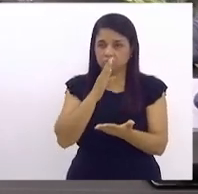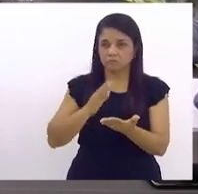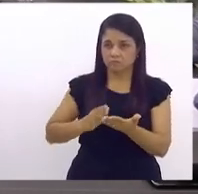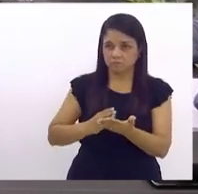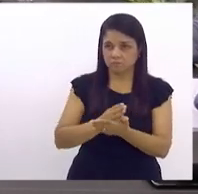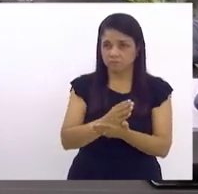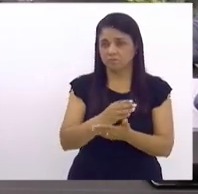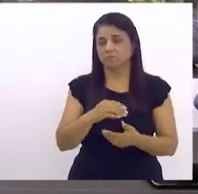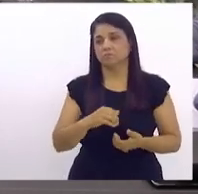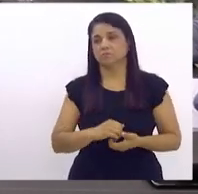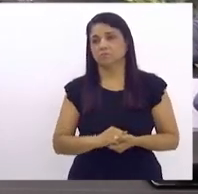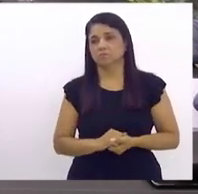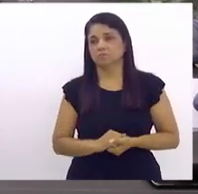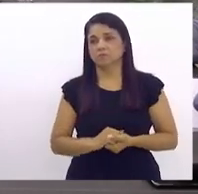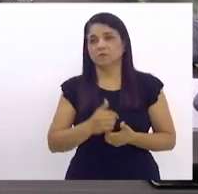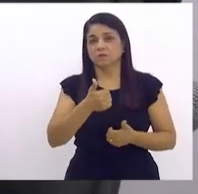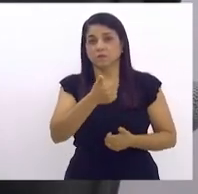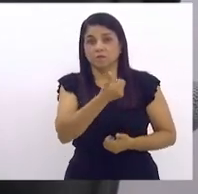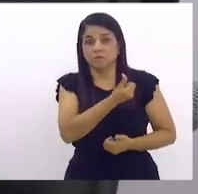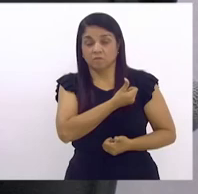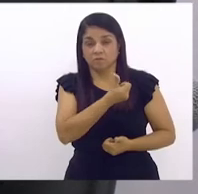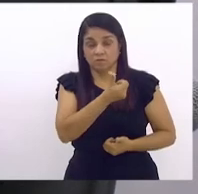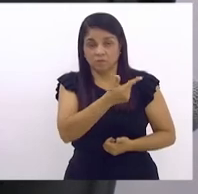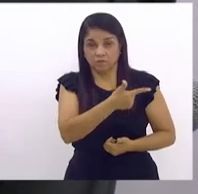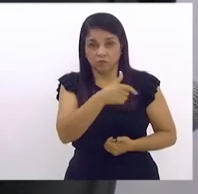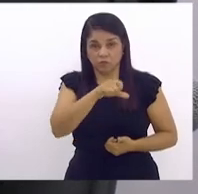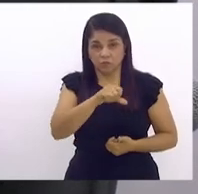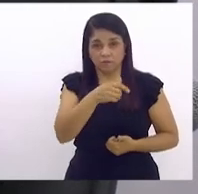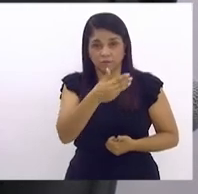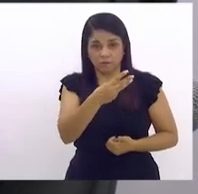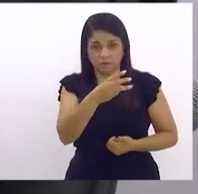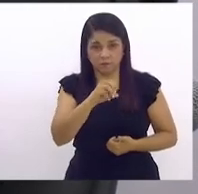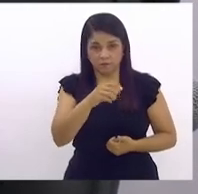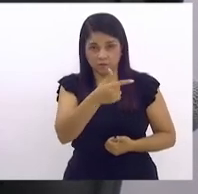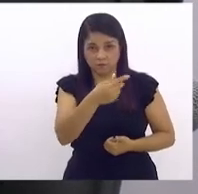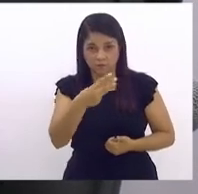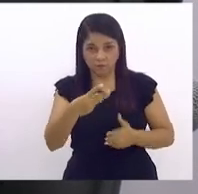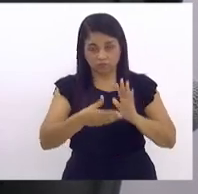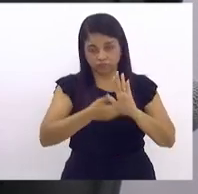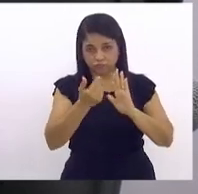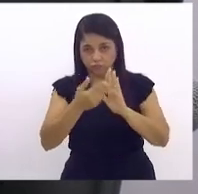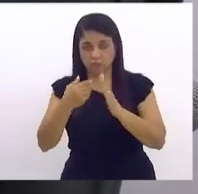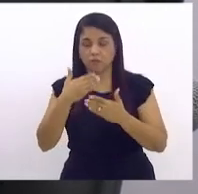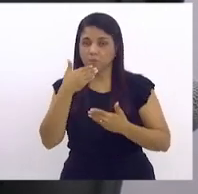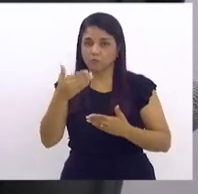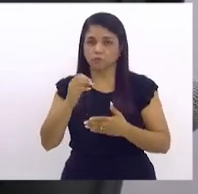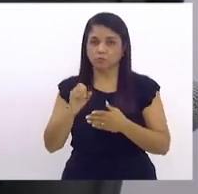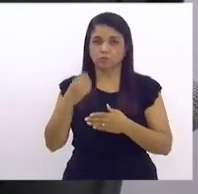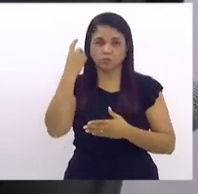estão, aprovado. 29, 30 e 31 da pauta, retirados a pedido do autor.